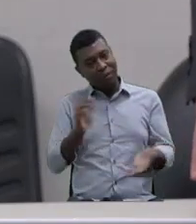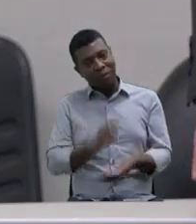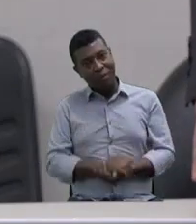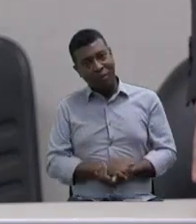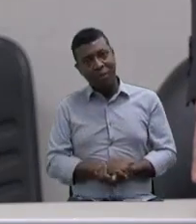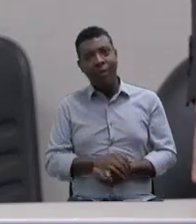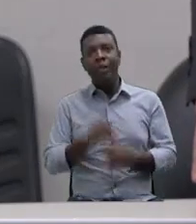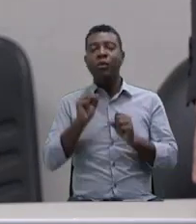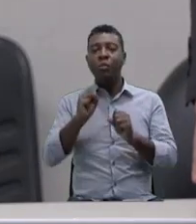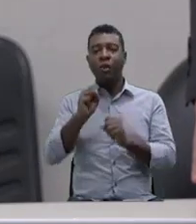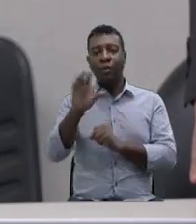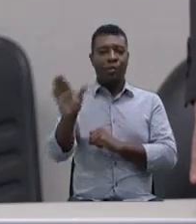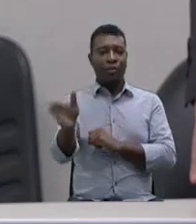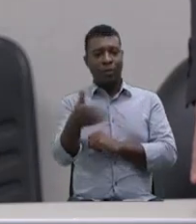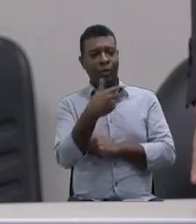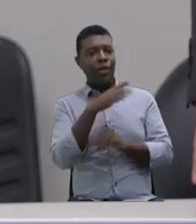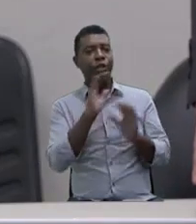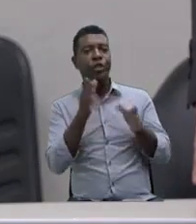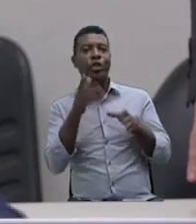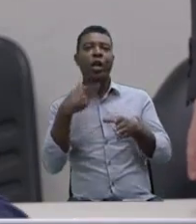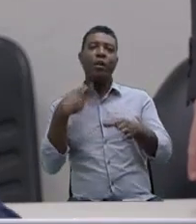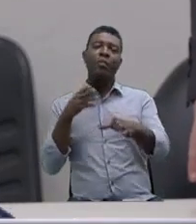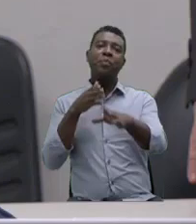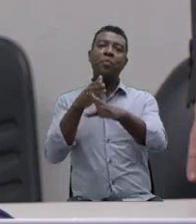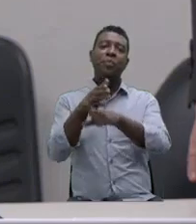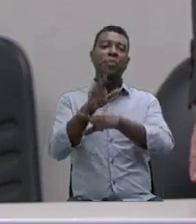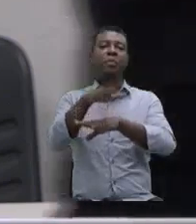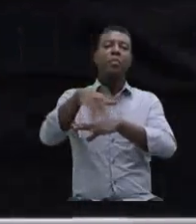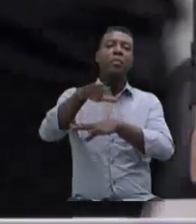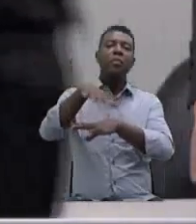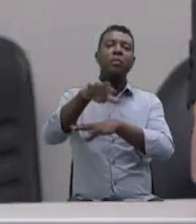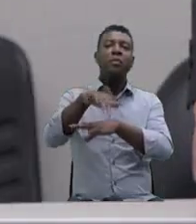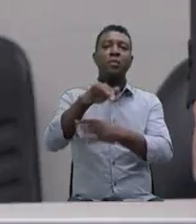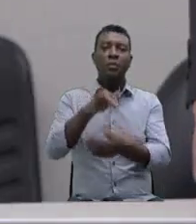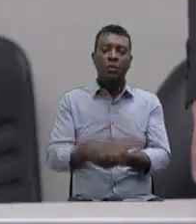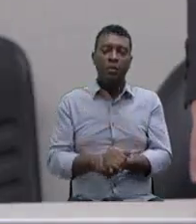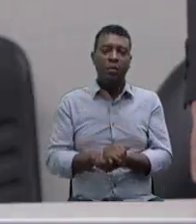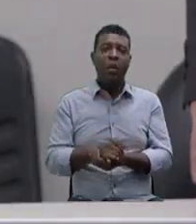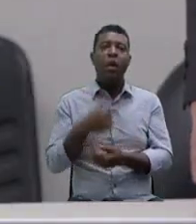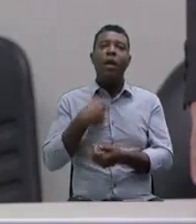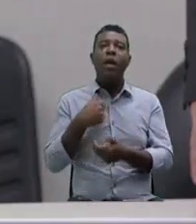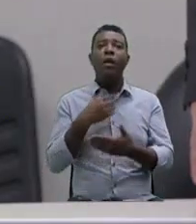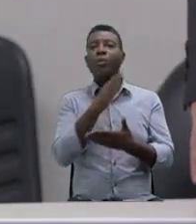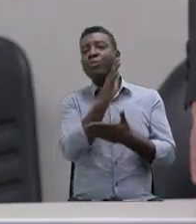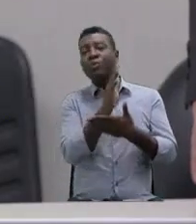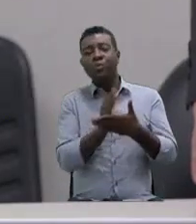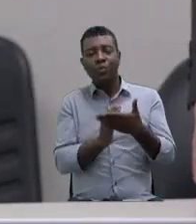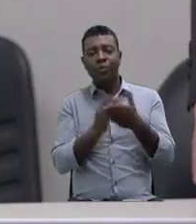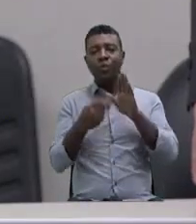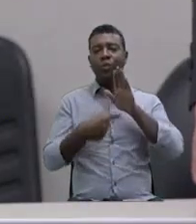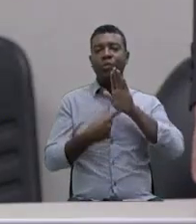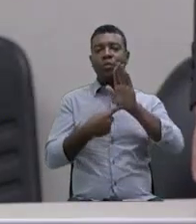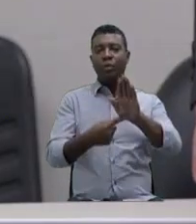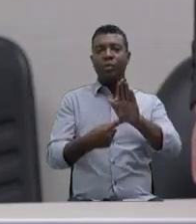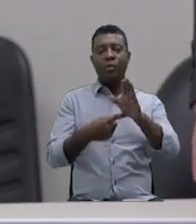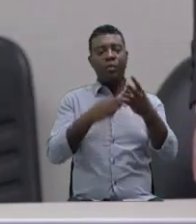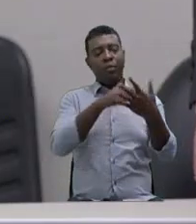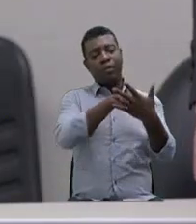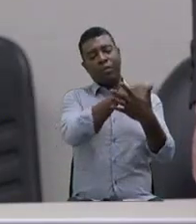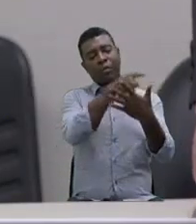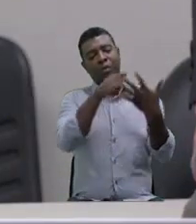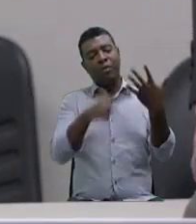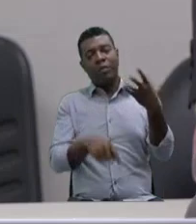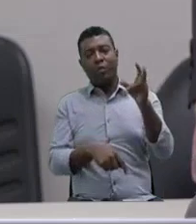Pode passar, já vamos entrar. Eu dividi a apresentação em 5 itens, e